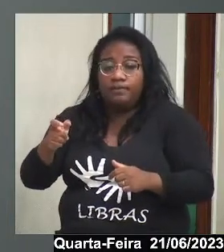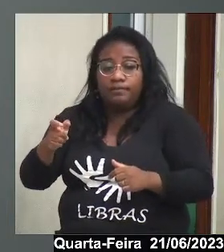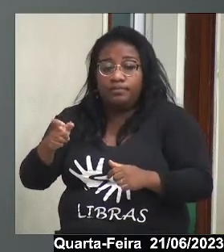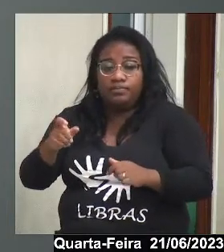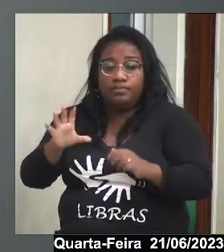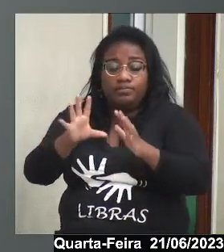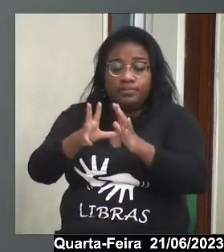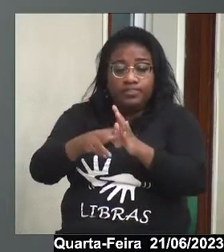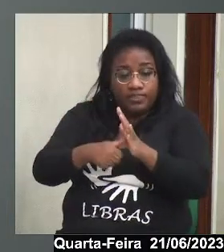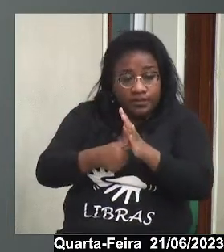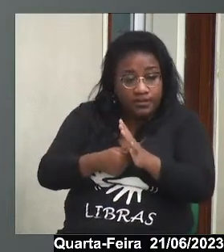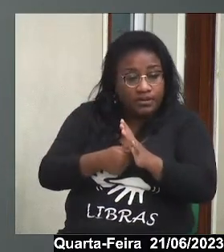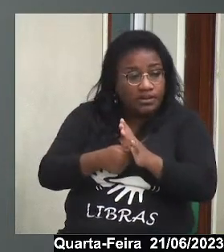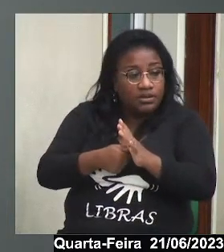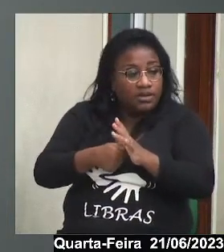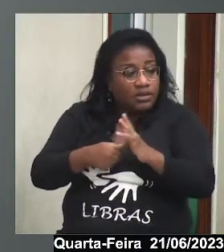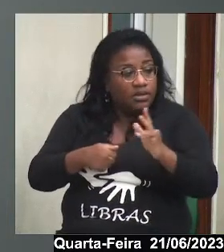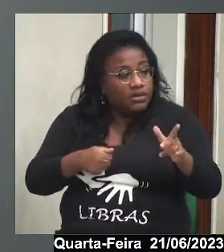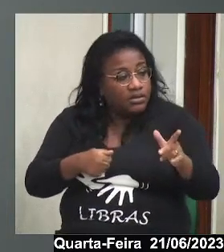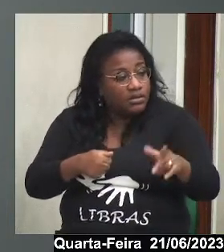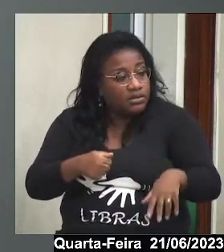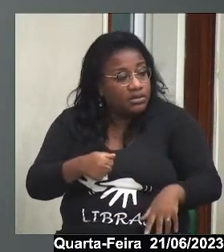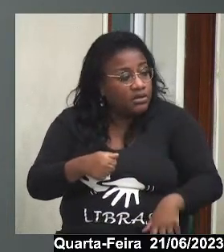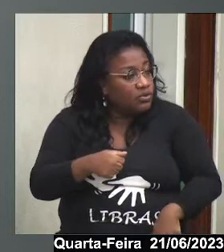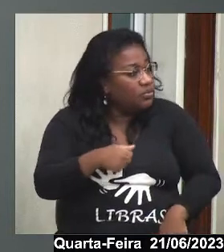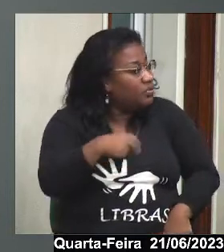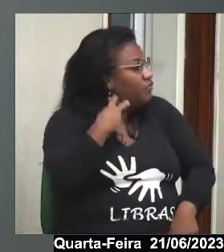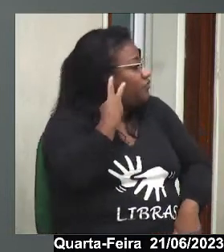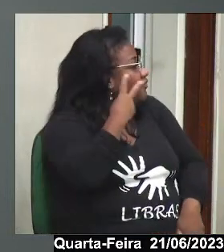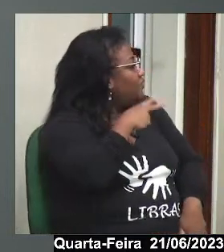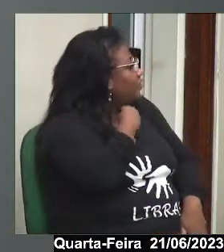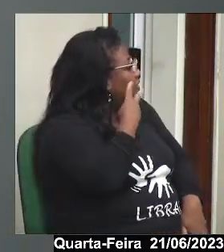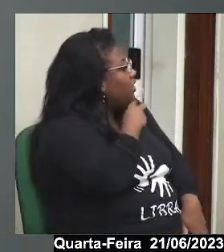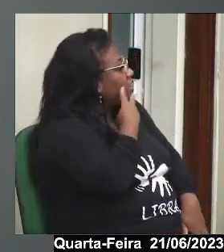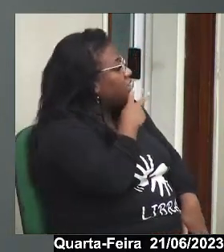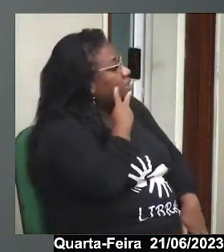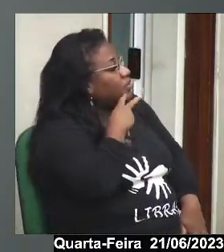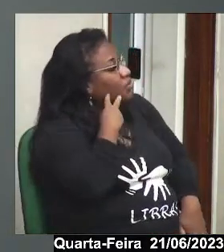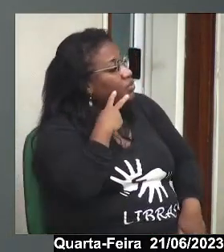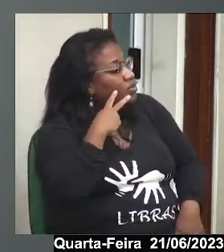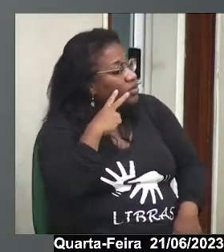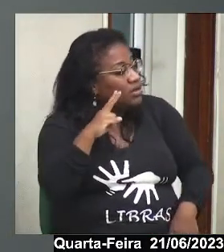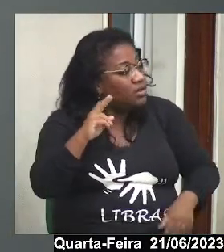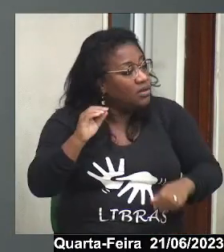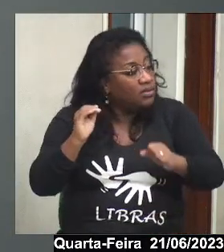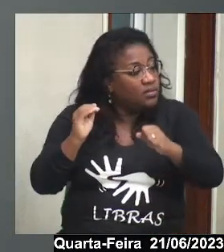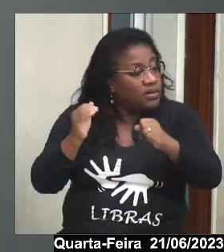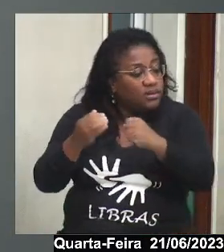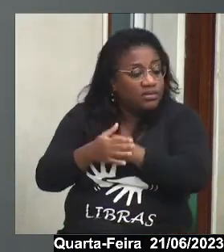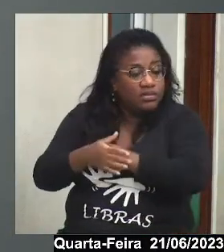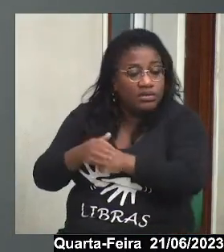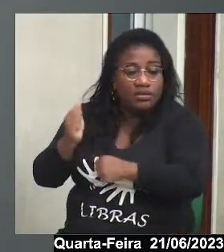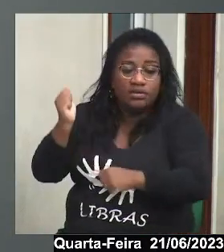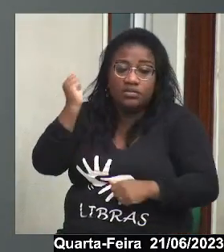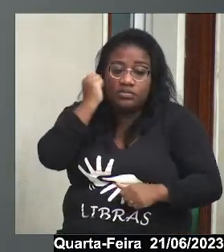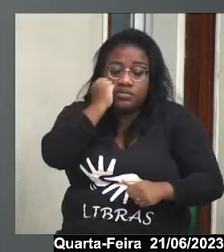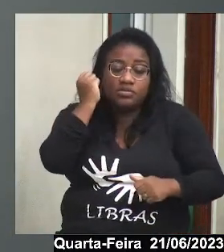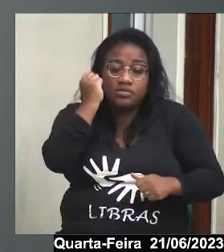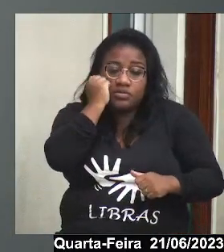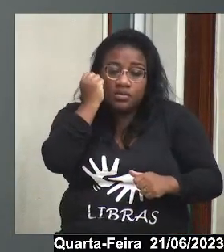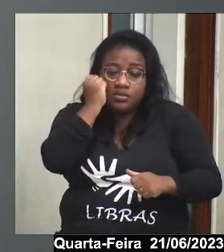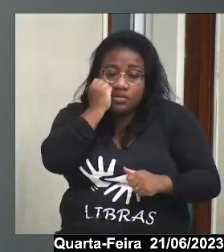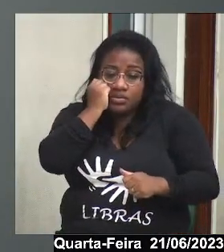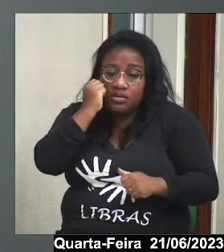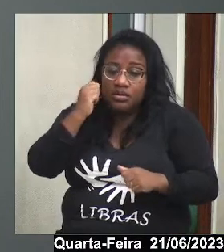criminosos, e o vereador vem aqui defender o vagabundo, né? Então eu não concordo com isso, então não pode ter demagogia, nós